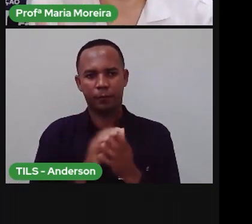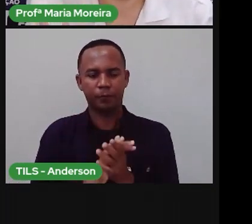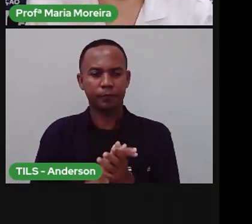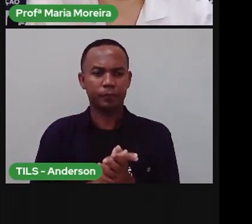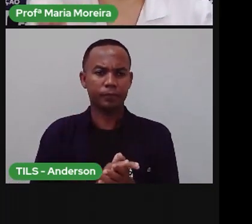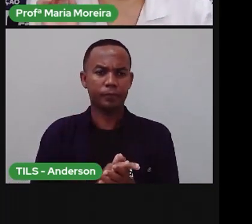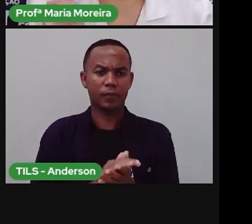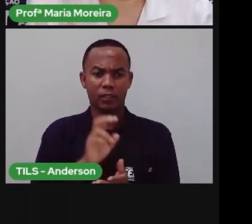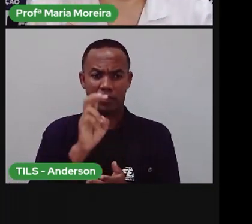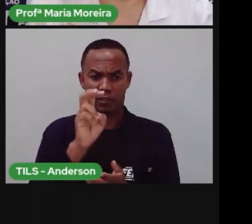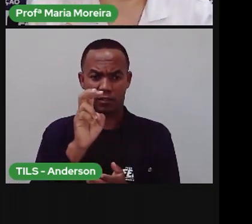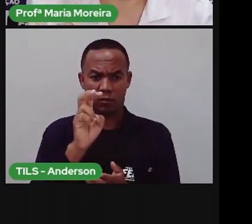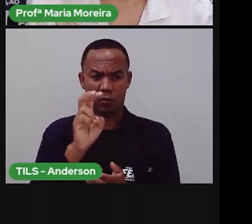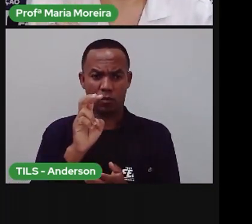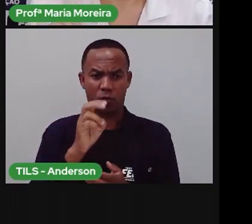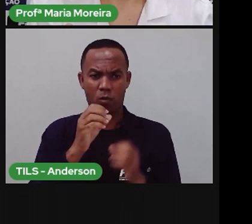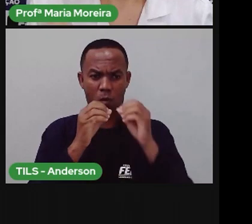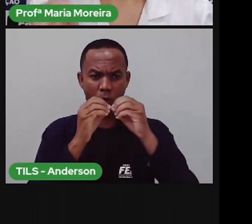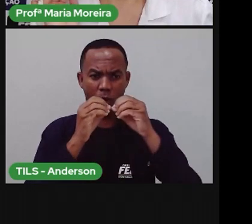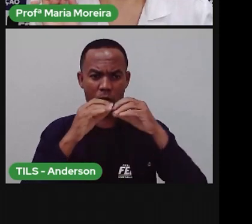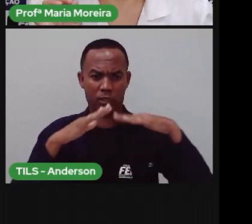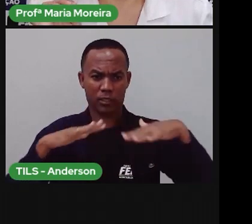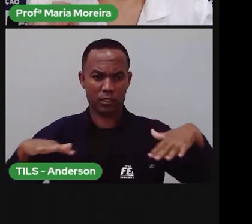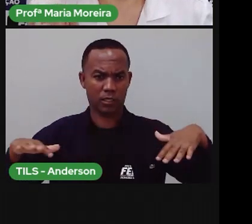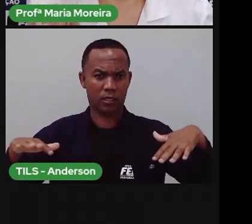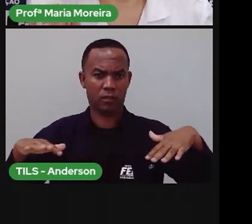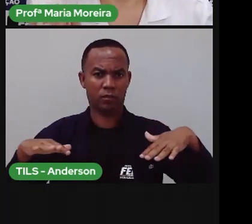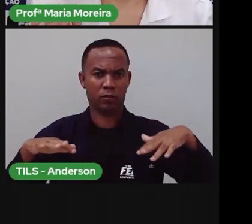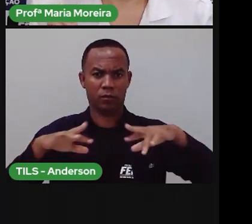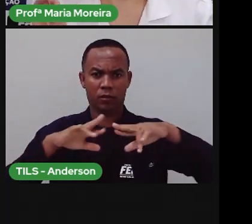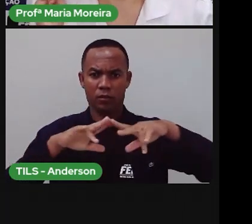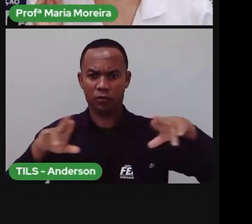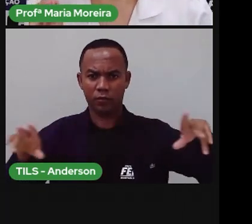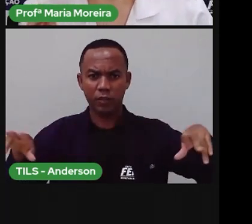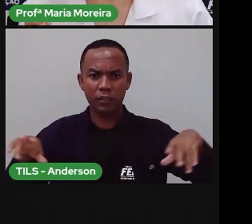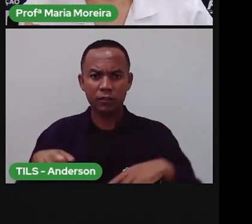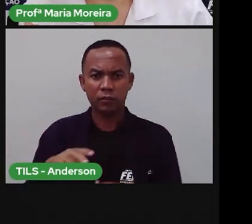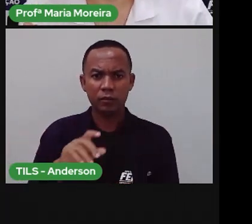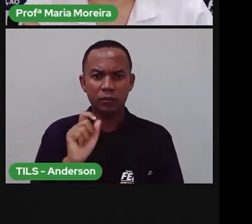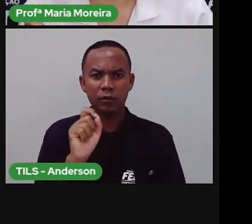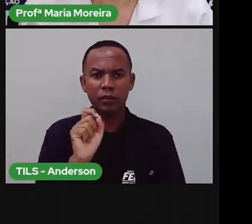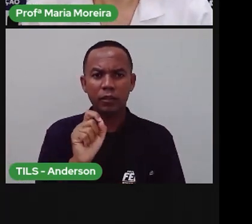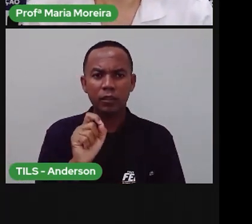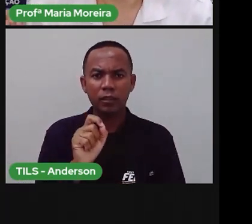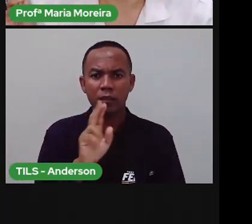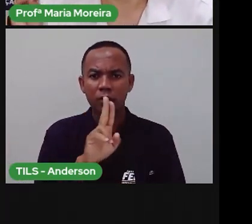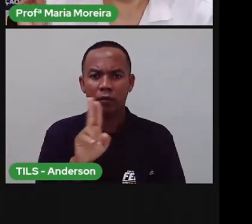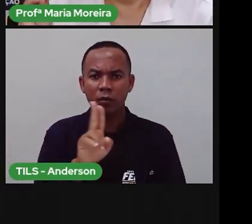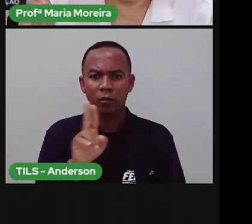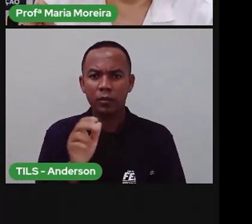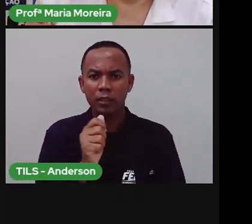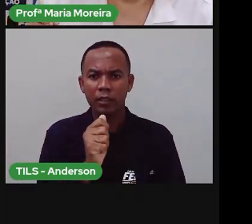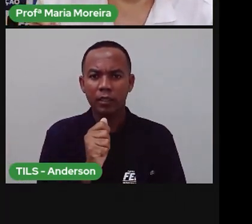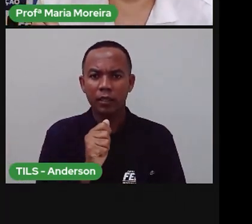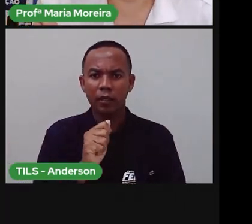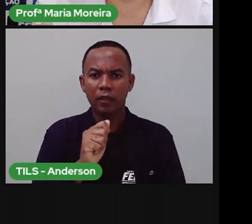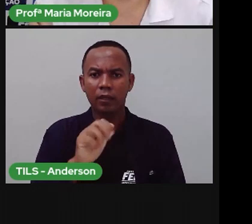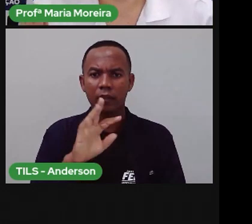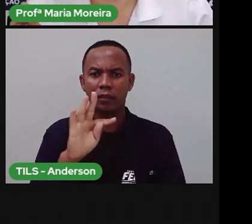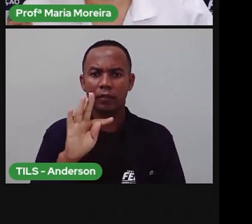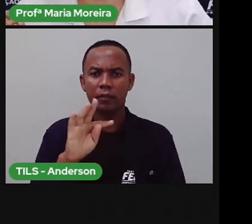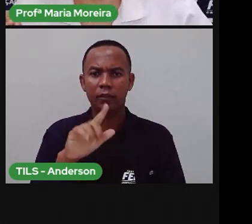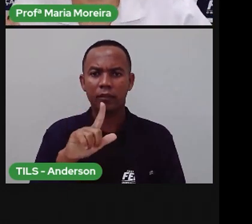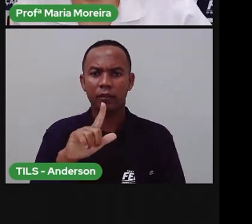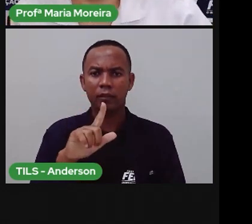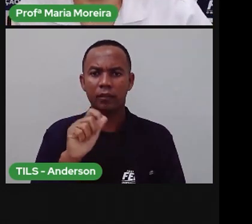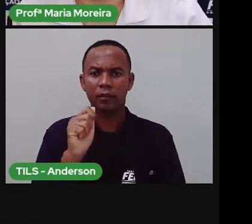cinco oceanos. O Atlântico, o Índico, o Pacífico, o Glacial Ártico e o